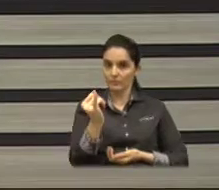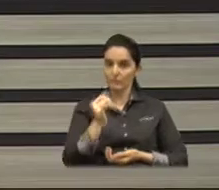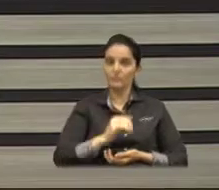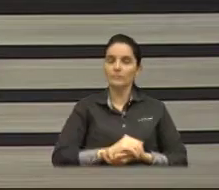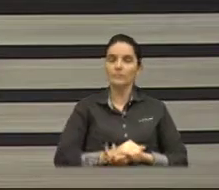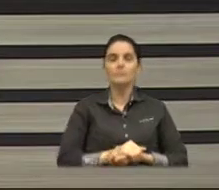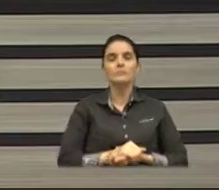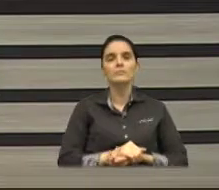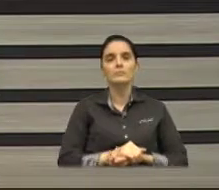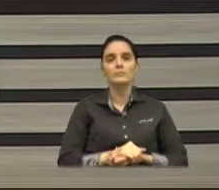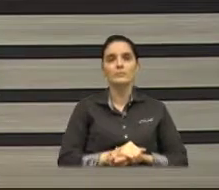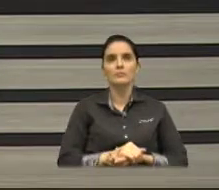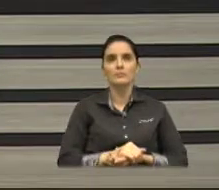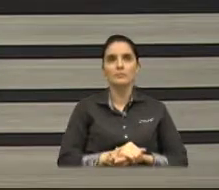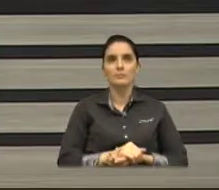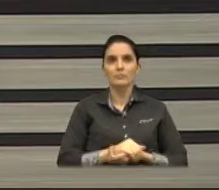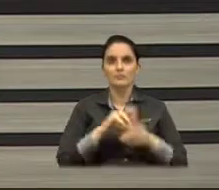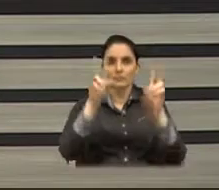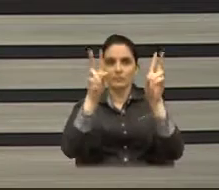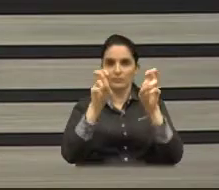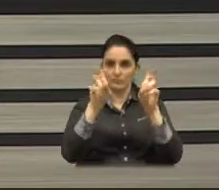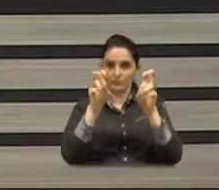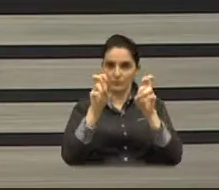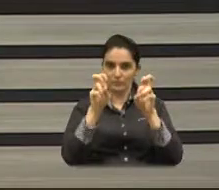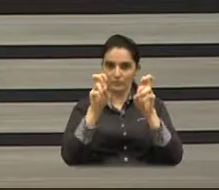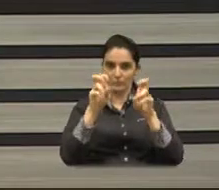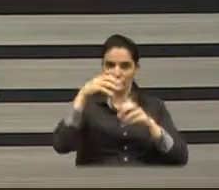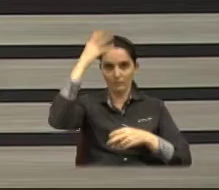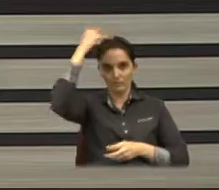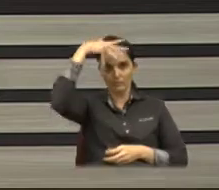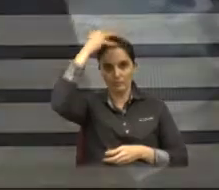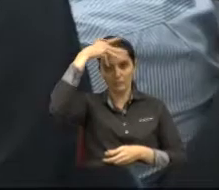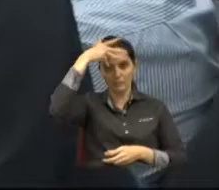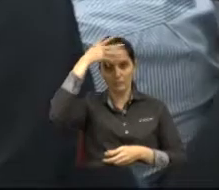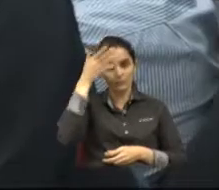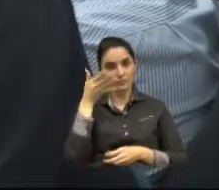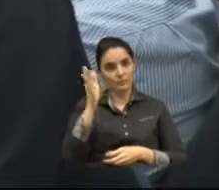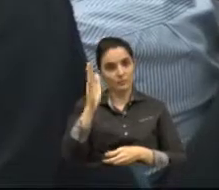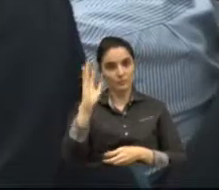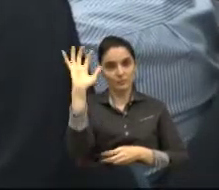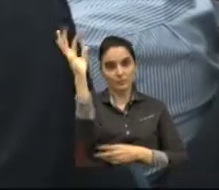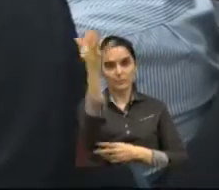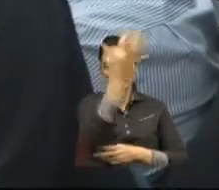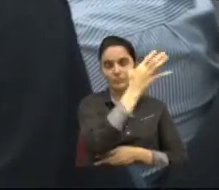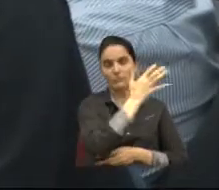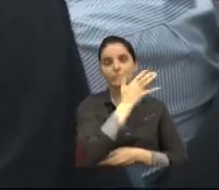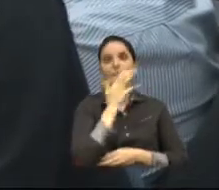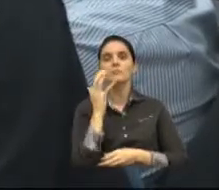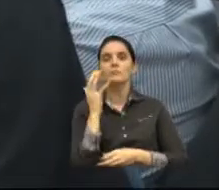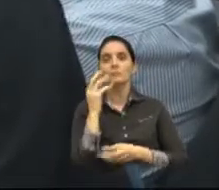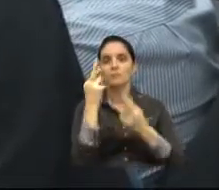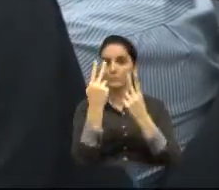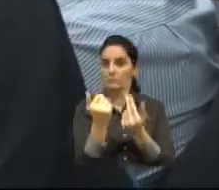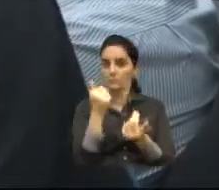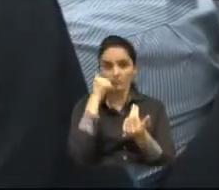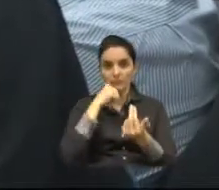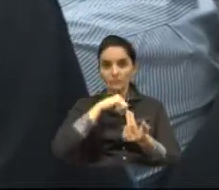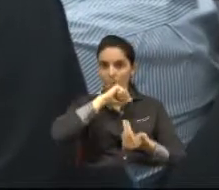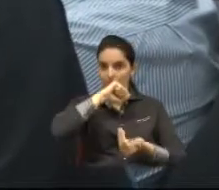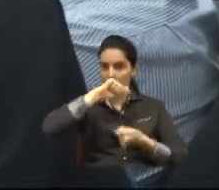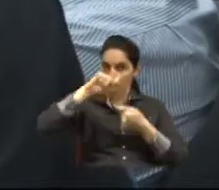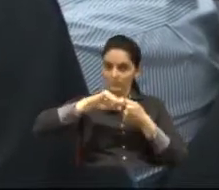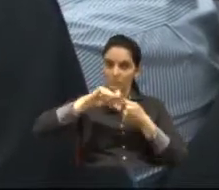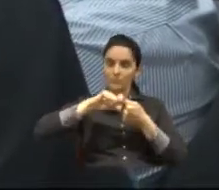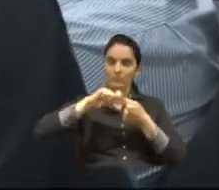o gancho do assunto, eu estarei na praça como era costume da minha mãe, como a partir do momento